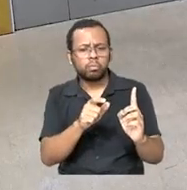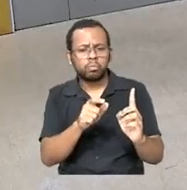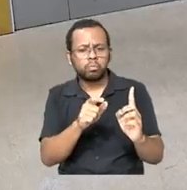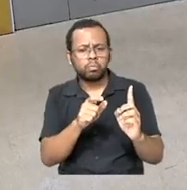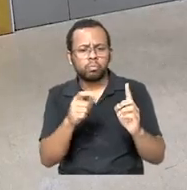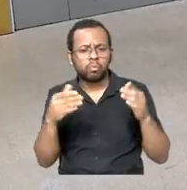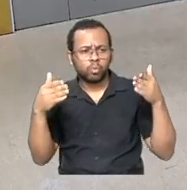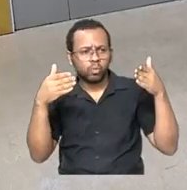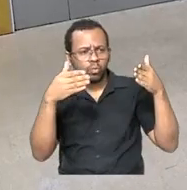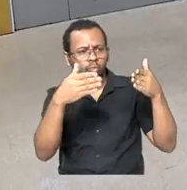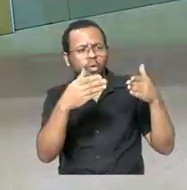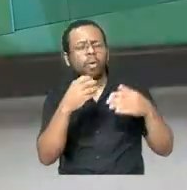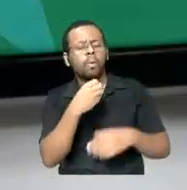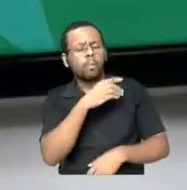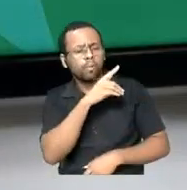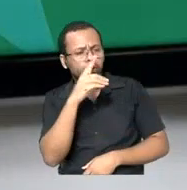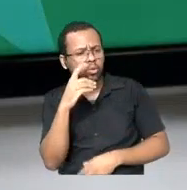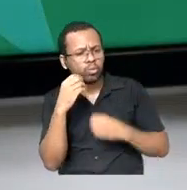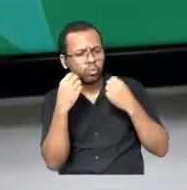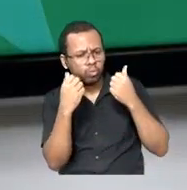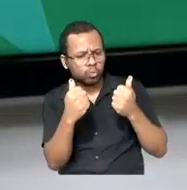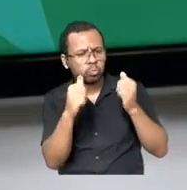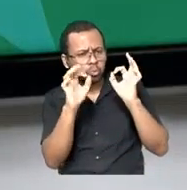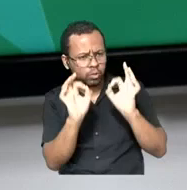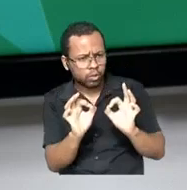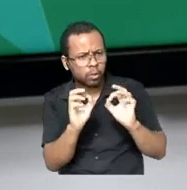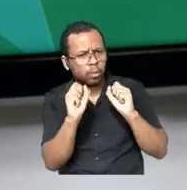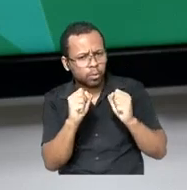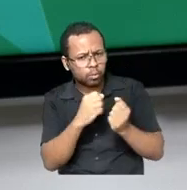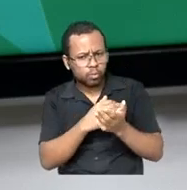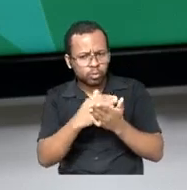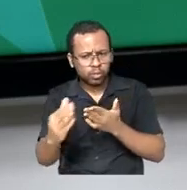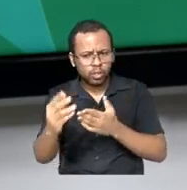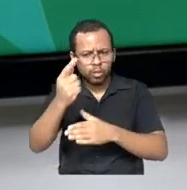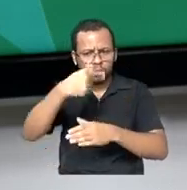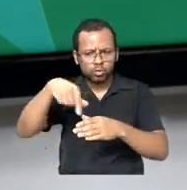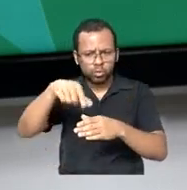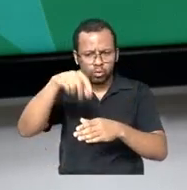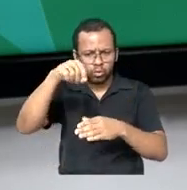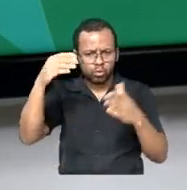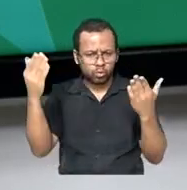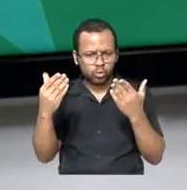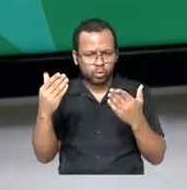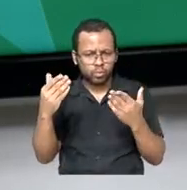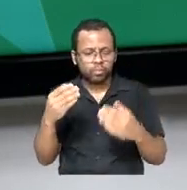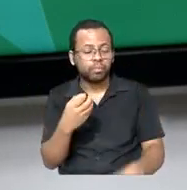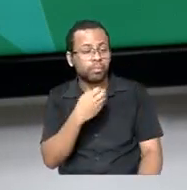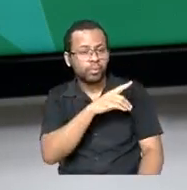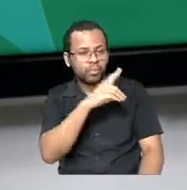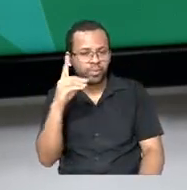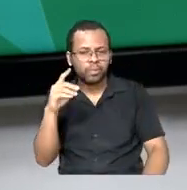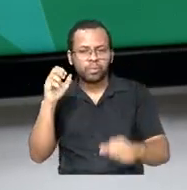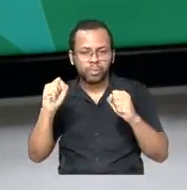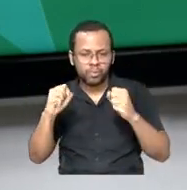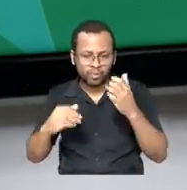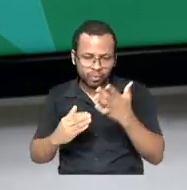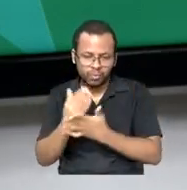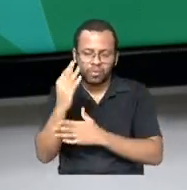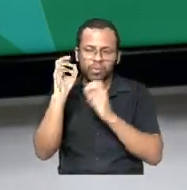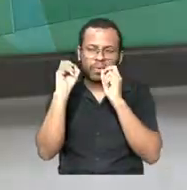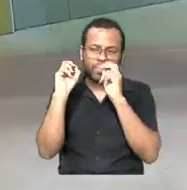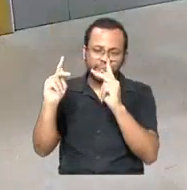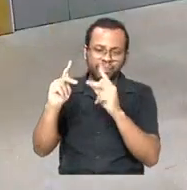você acompanha Ana bom dia tá tudo ok aqui prontinho já podemos começar o sorteio de hoje bom dia a todos está autorizado tudo OK